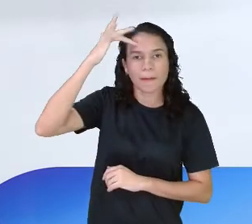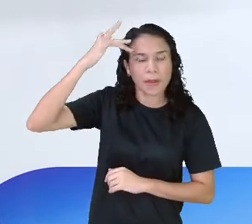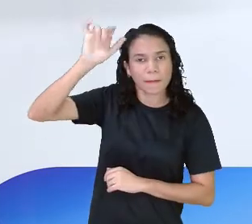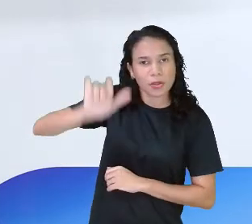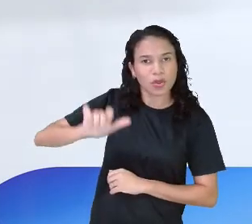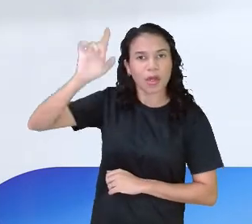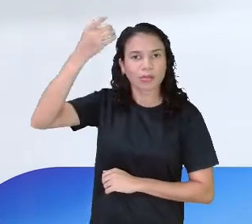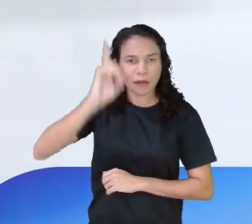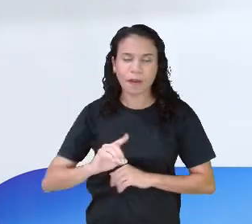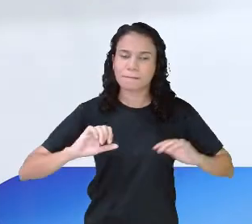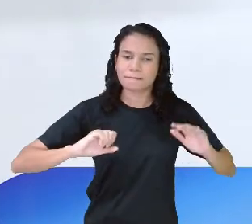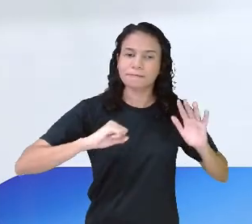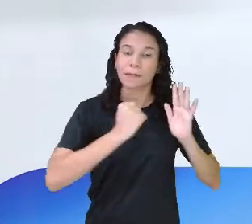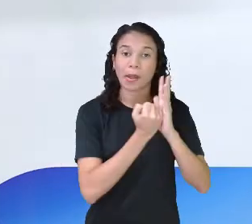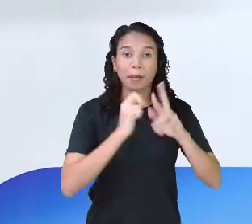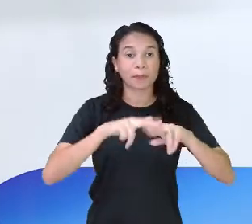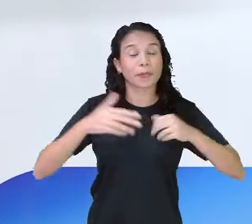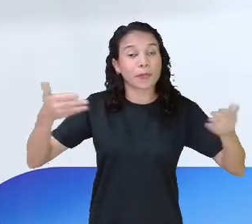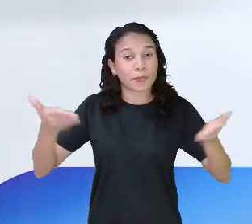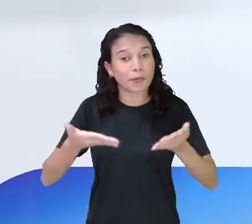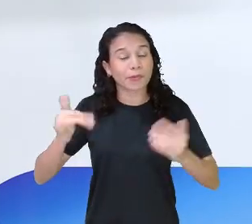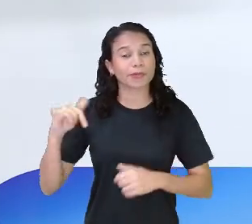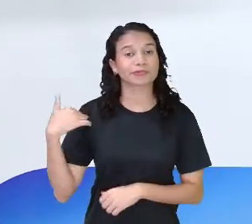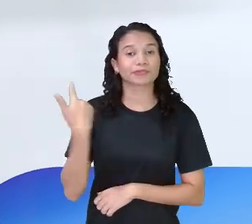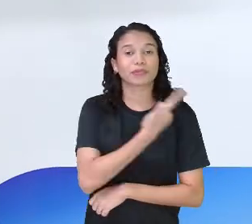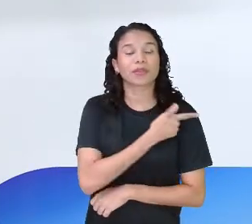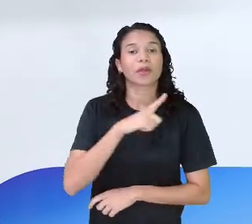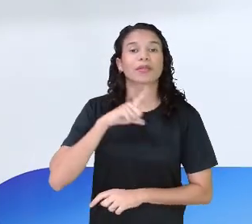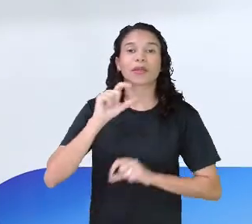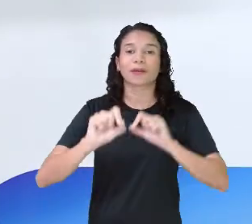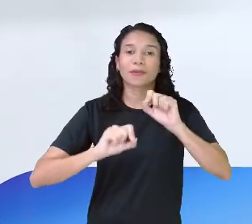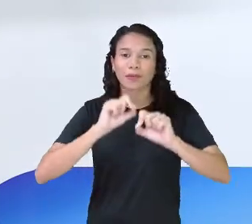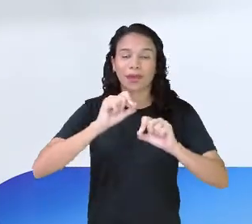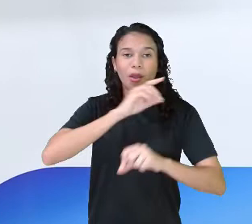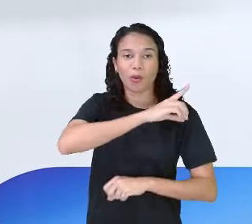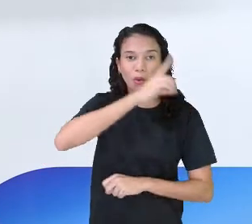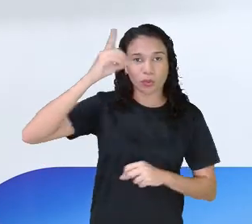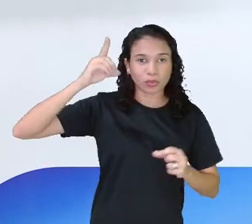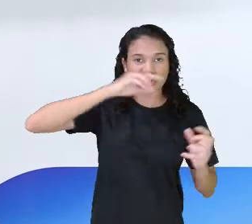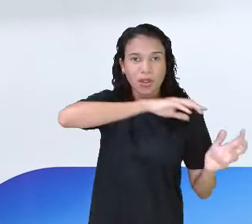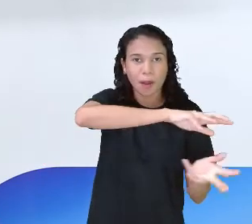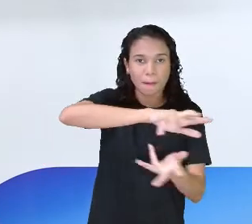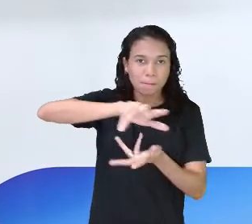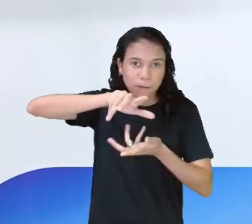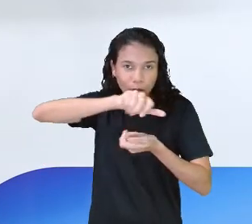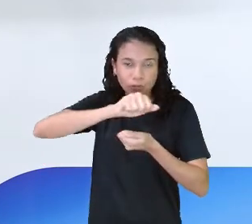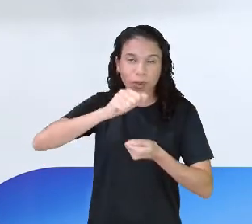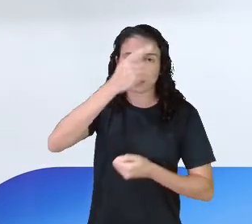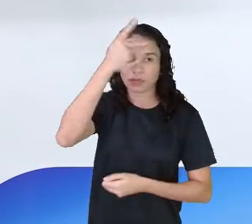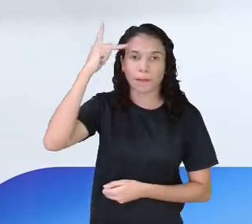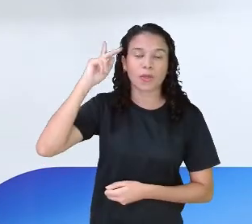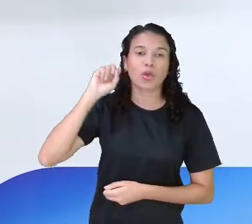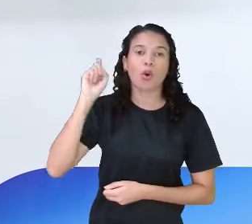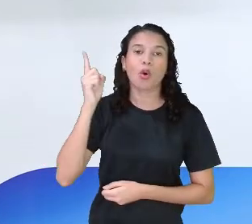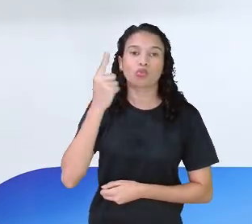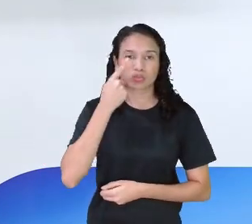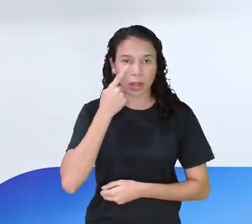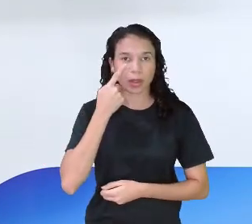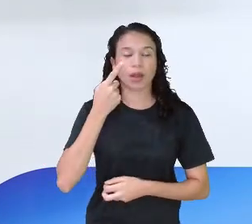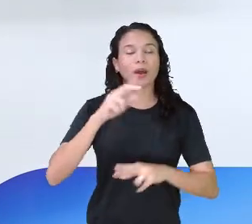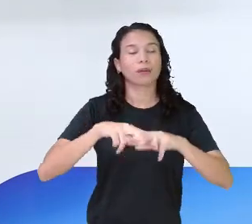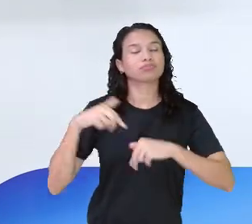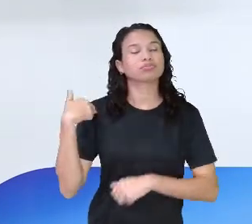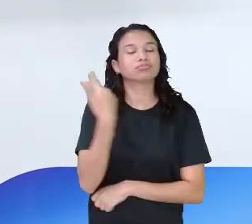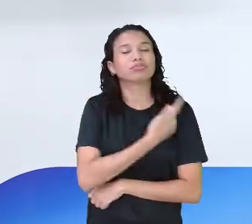com deficiência. Então, hoje, nós vamos trazer o Dia Mundial da Pessoa Surdo-Cega. Então, a gente